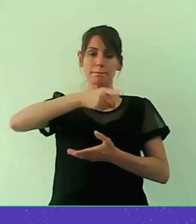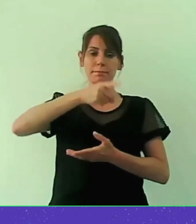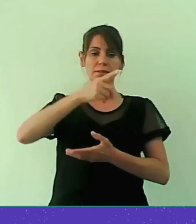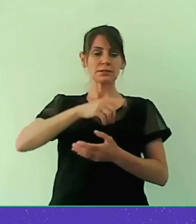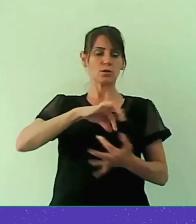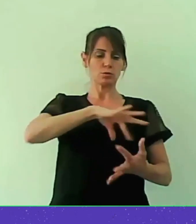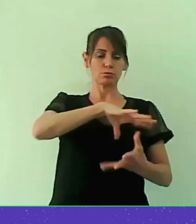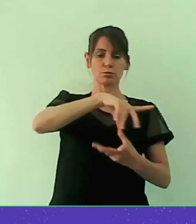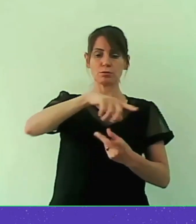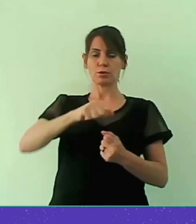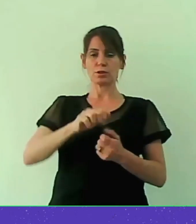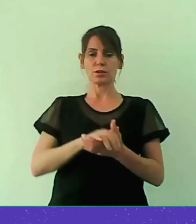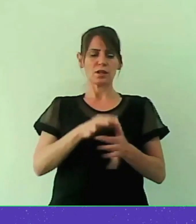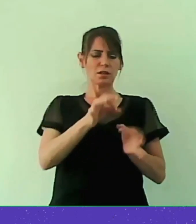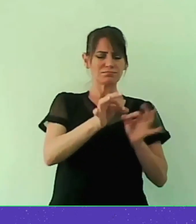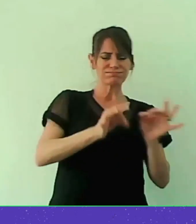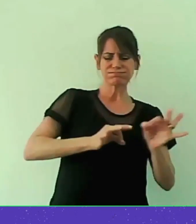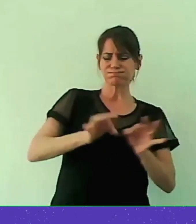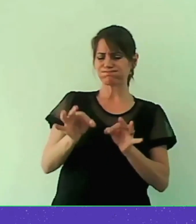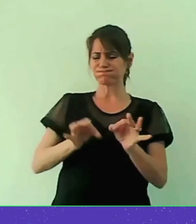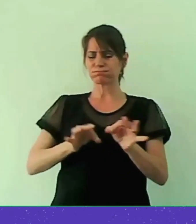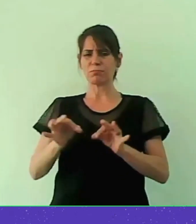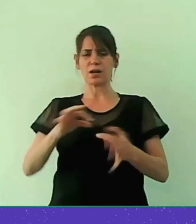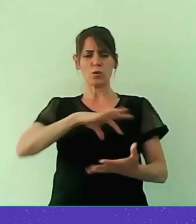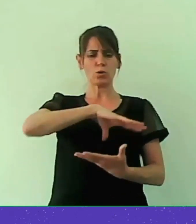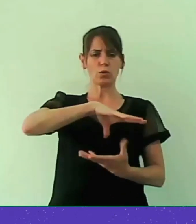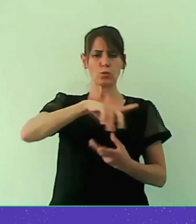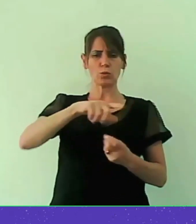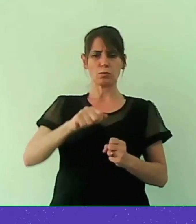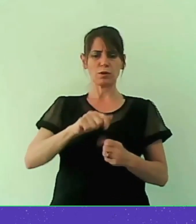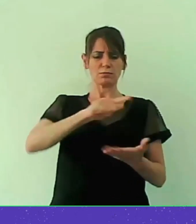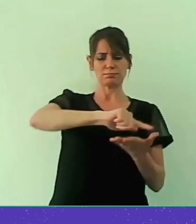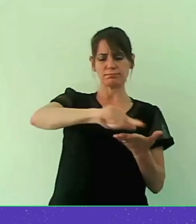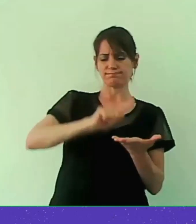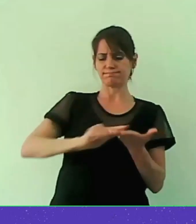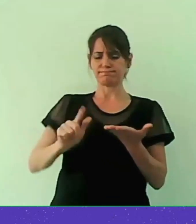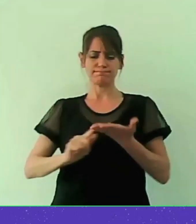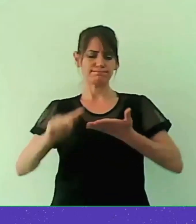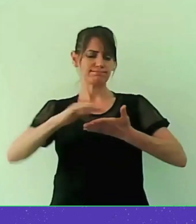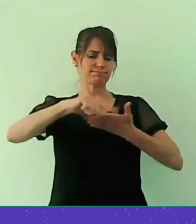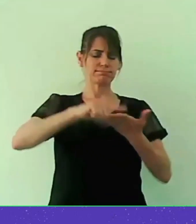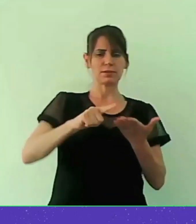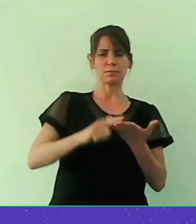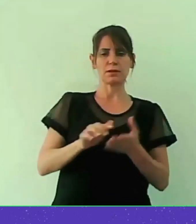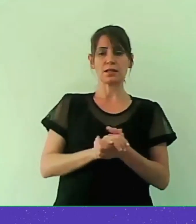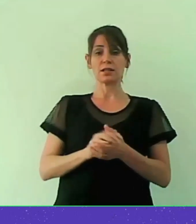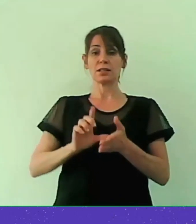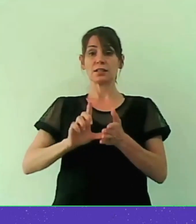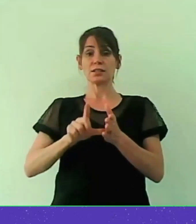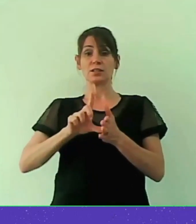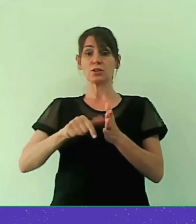as coisas em ordem novamente, e nós voltarmos até a felicidade.